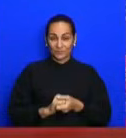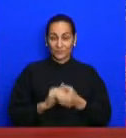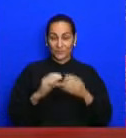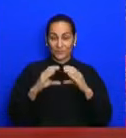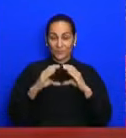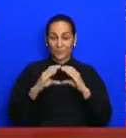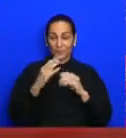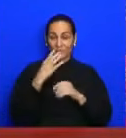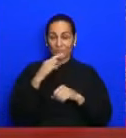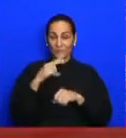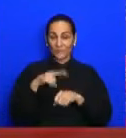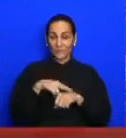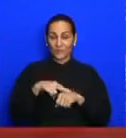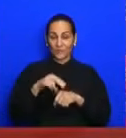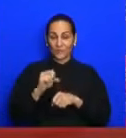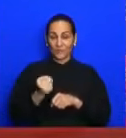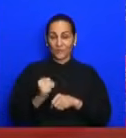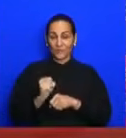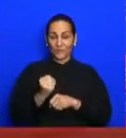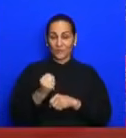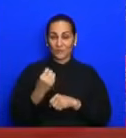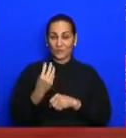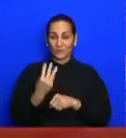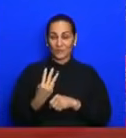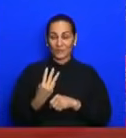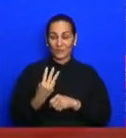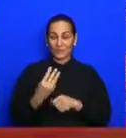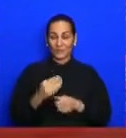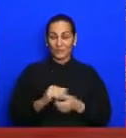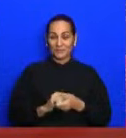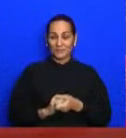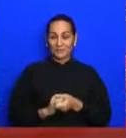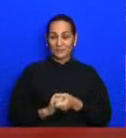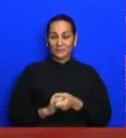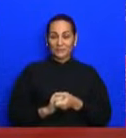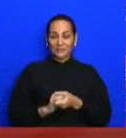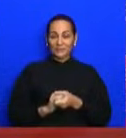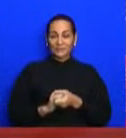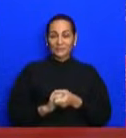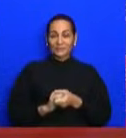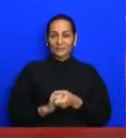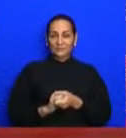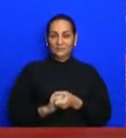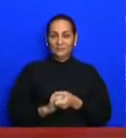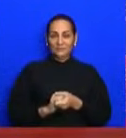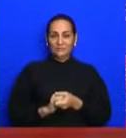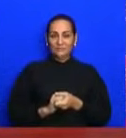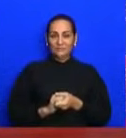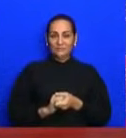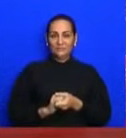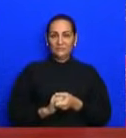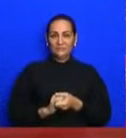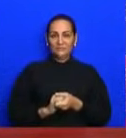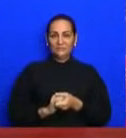Bola verde, número 83. Verde, 83.